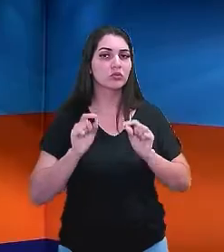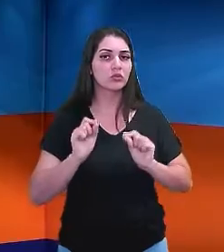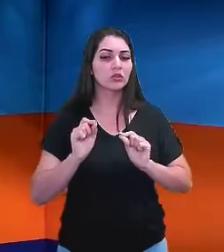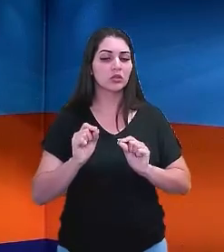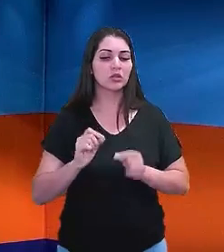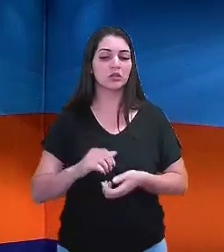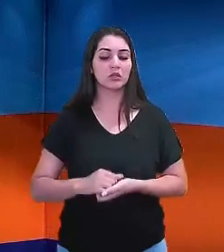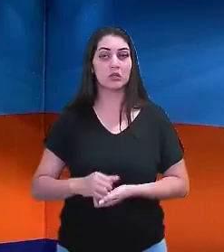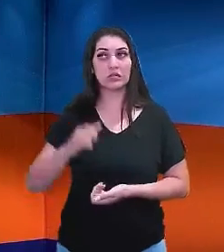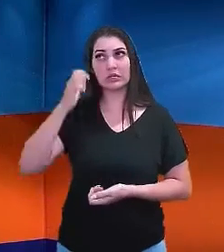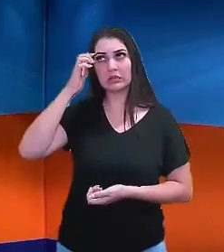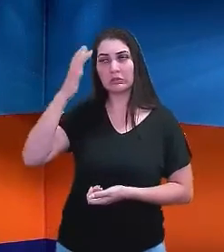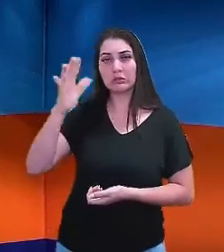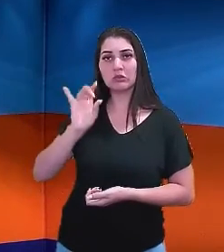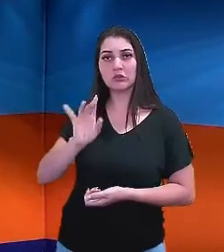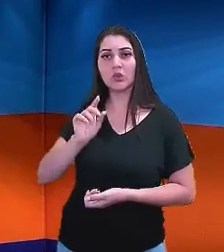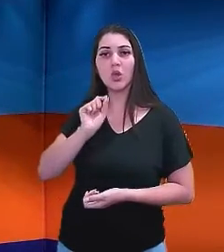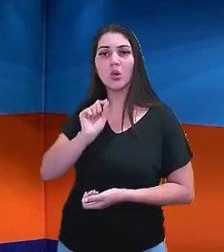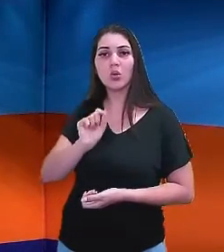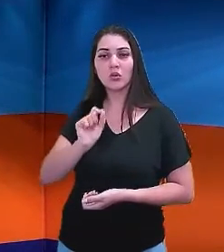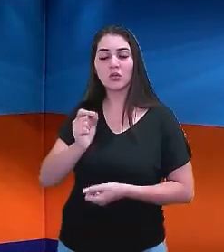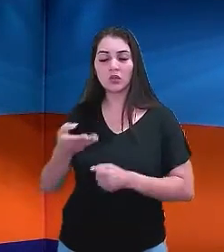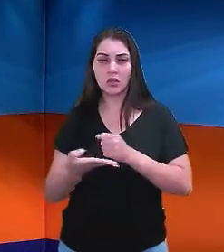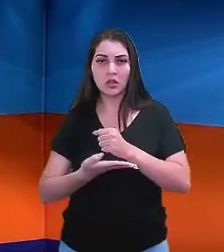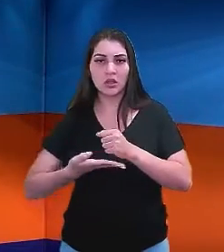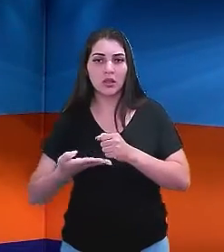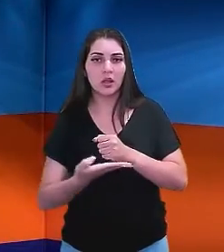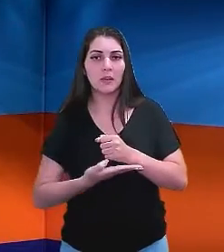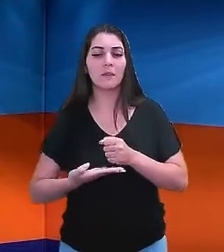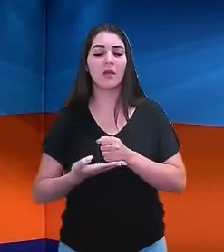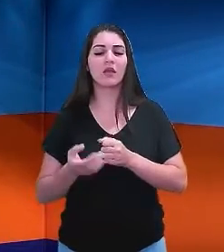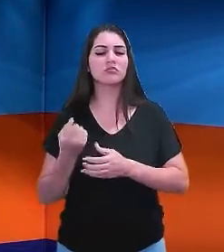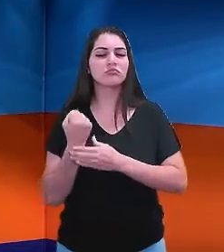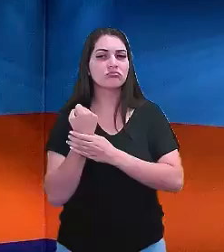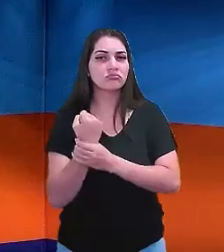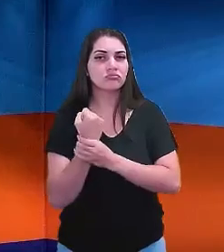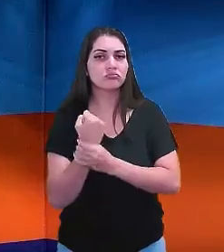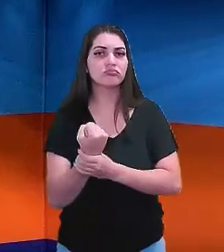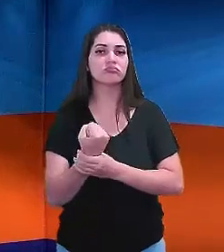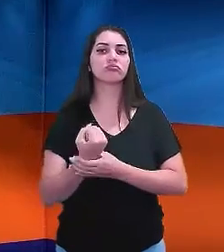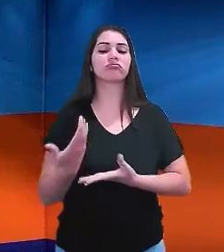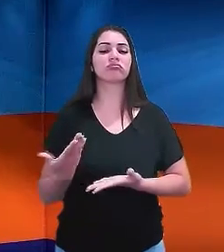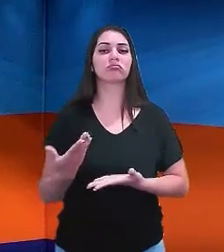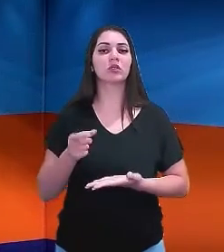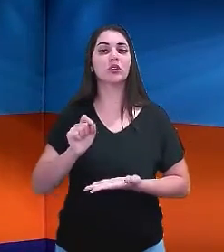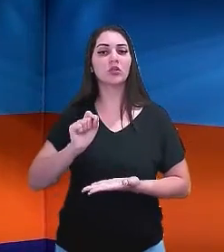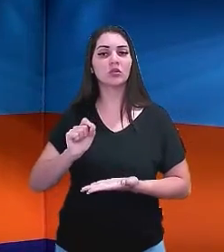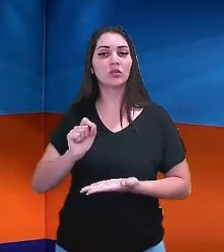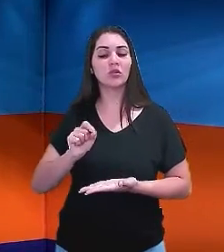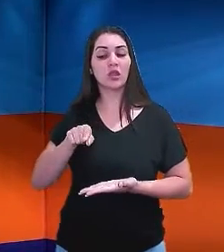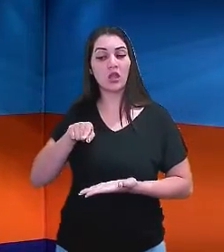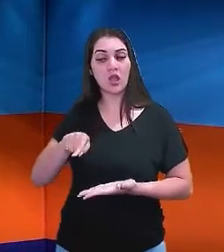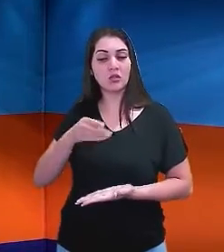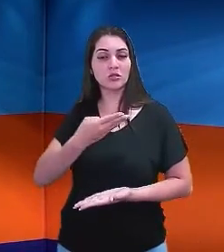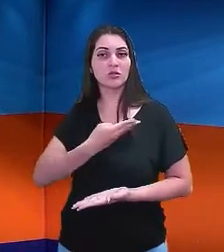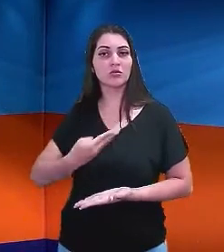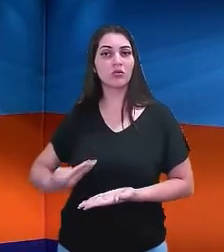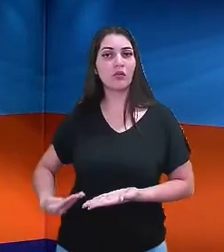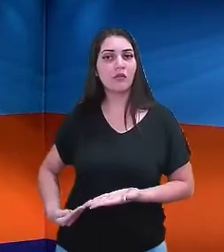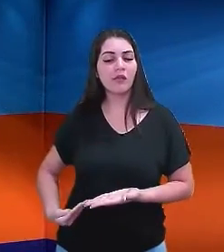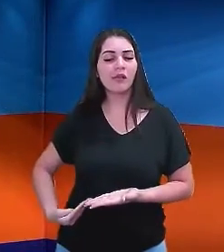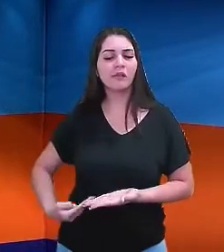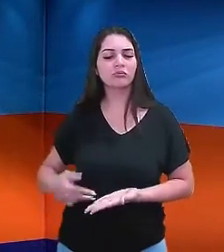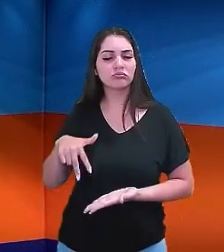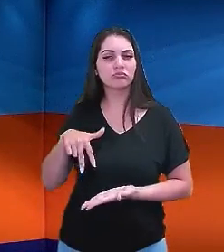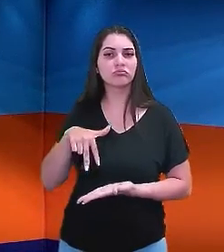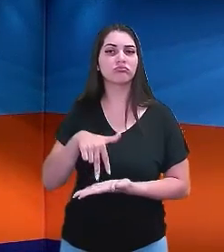porque imaginem só, eram as bases de apoio que davam sustento àquele governo a